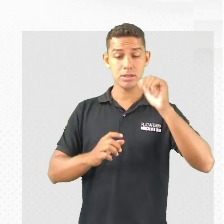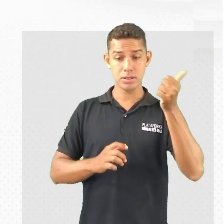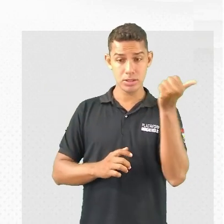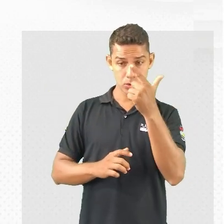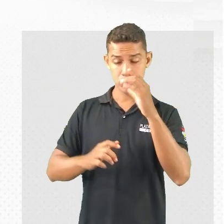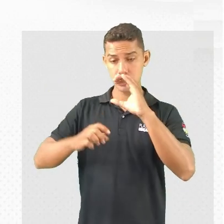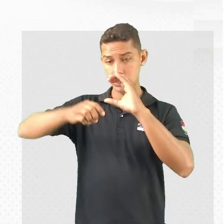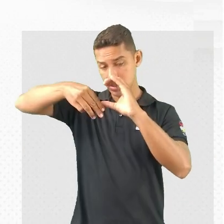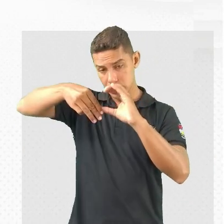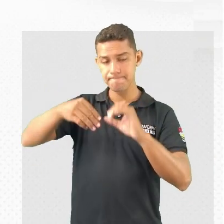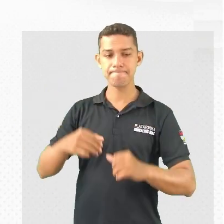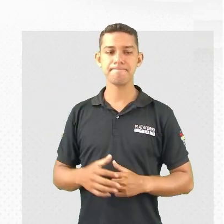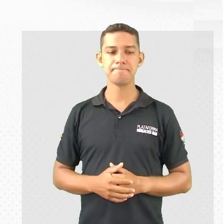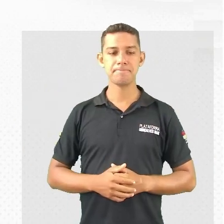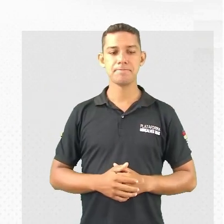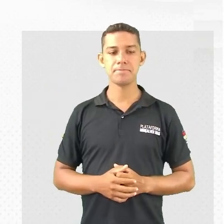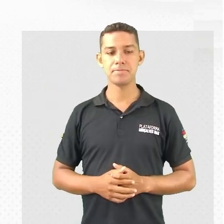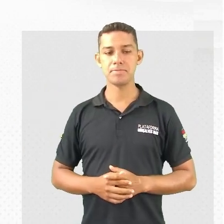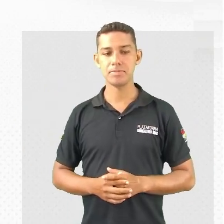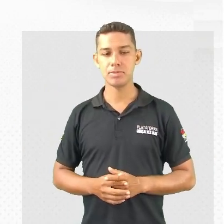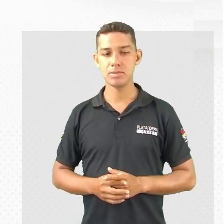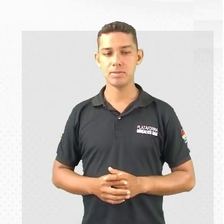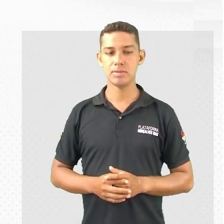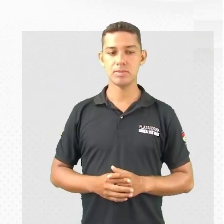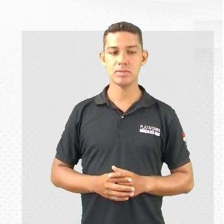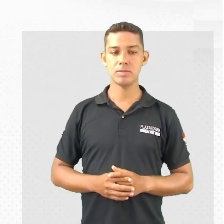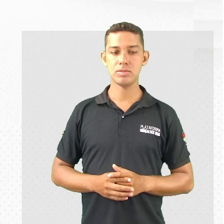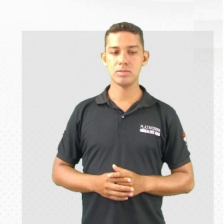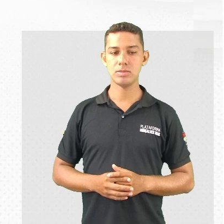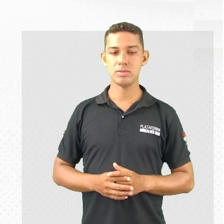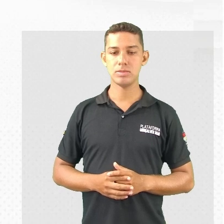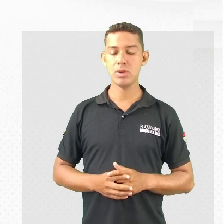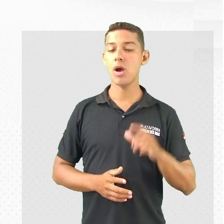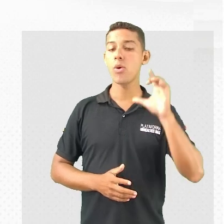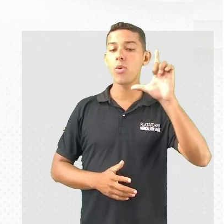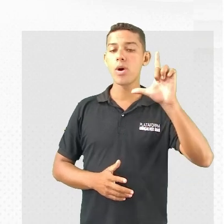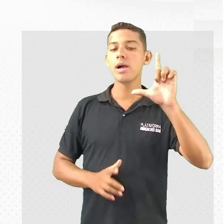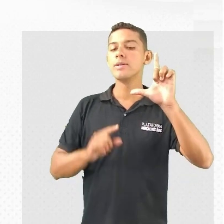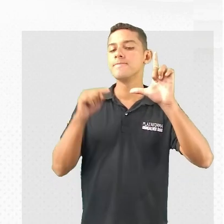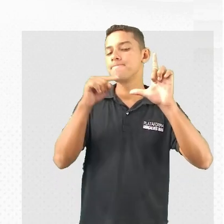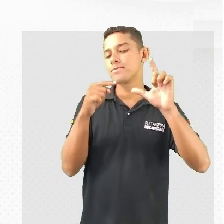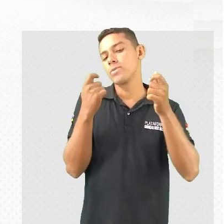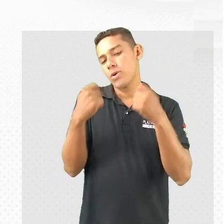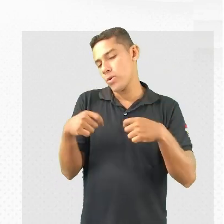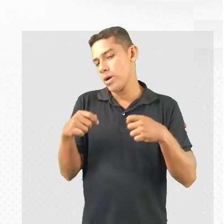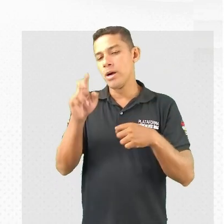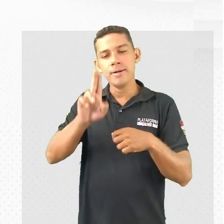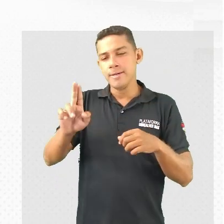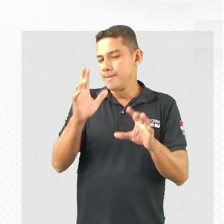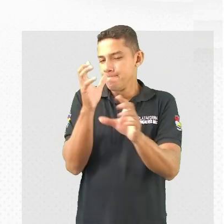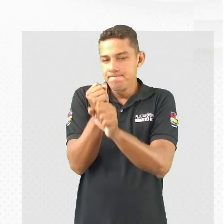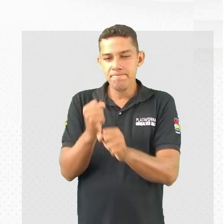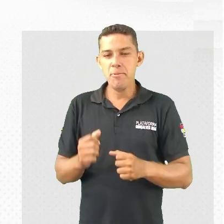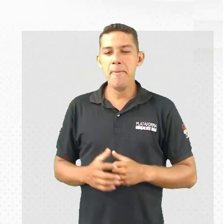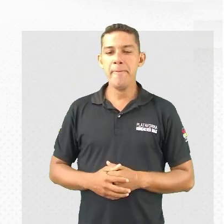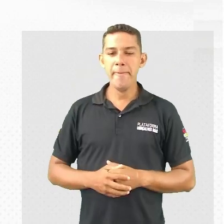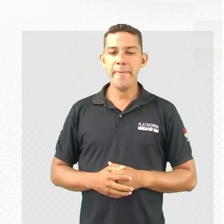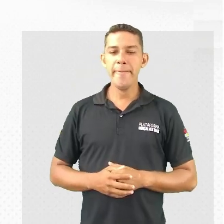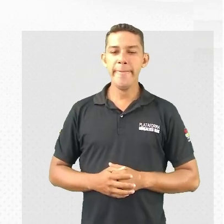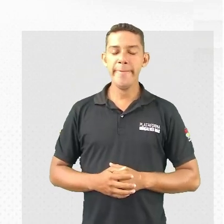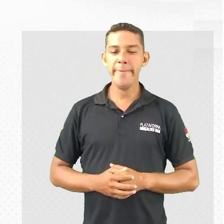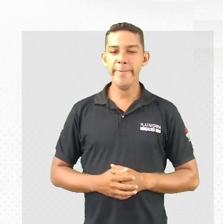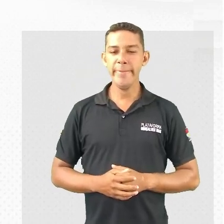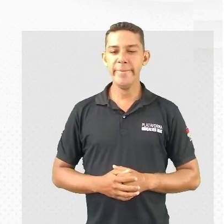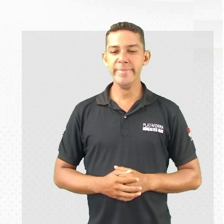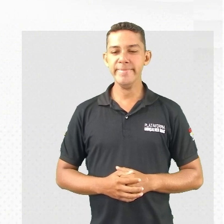realidade, ele é 12 no desenho. Tá? E esse Lzinho agora, você pode usar a mesma fórmula, turma. Vamos lá. Ó, no caso,